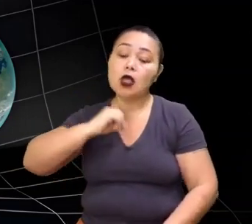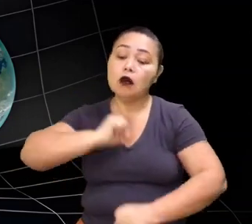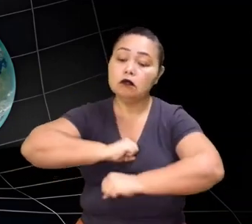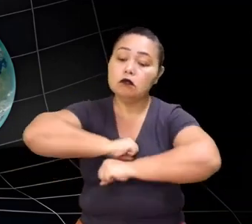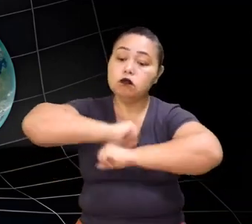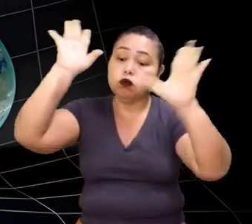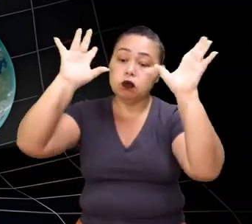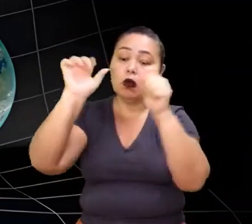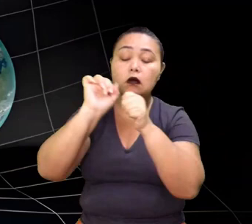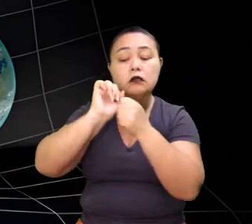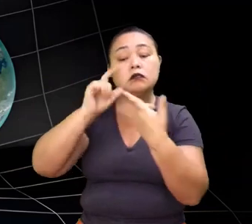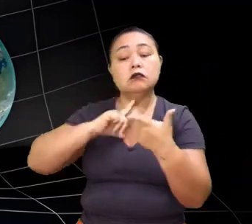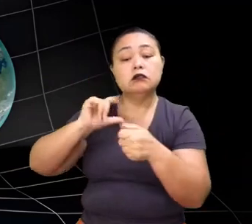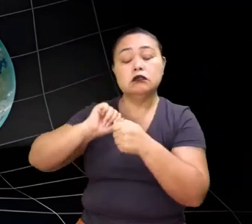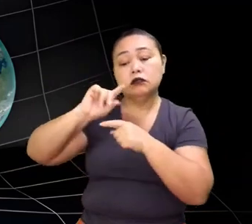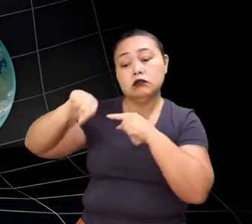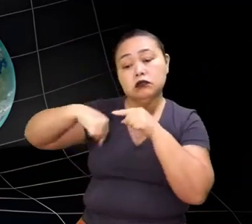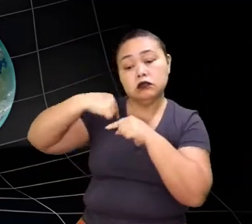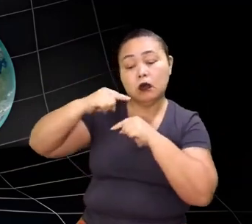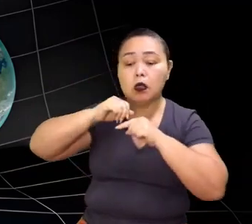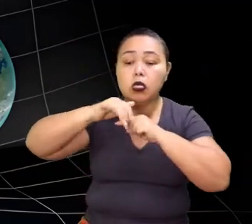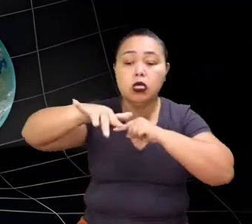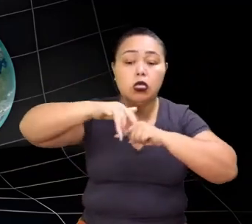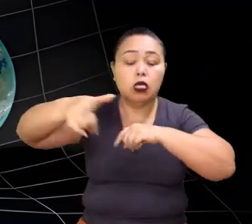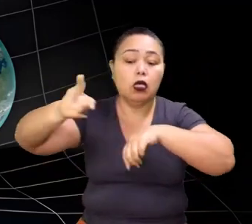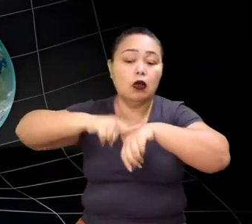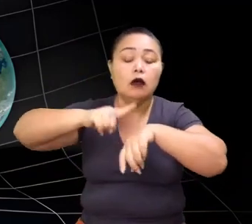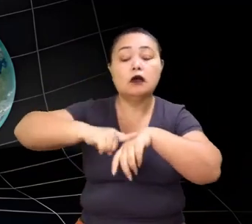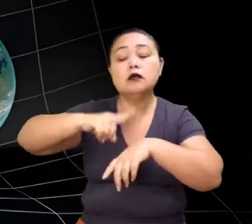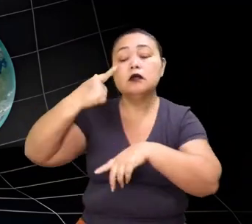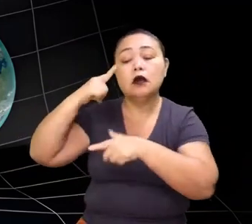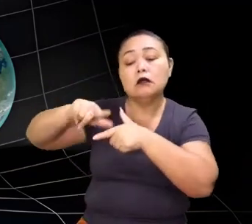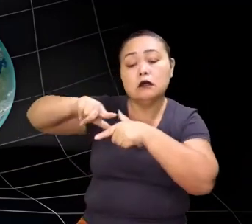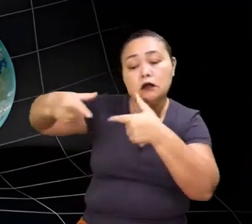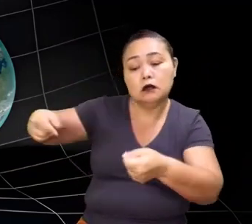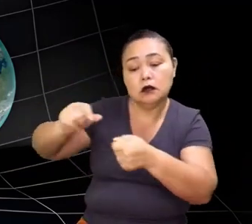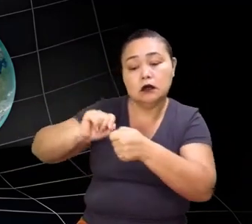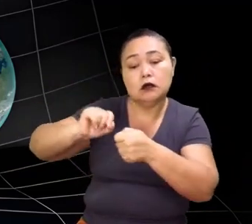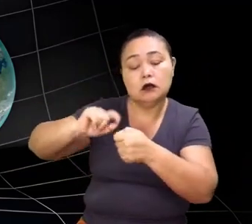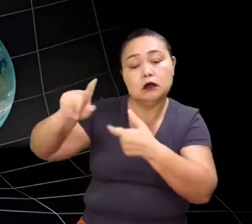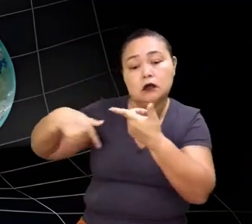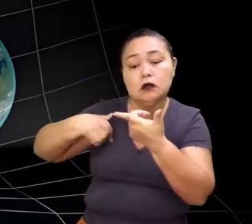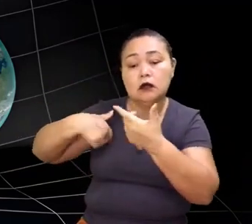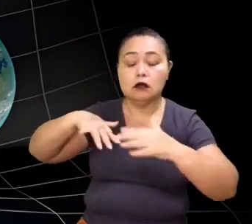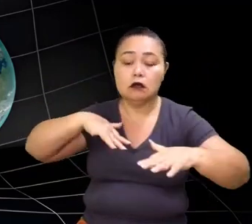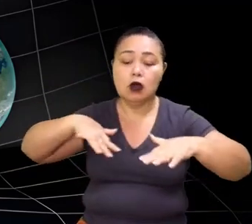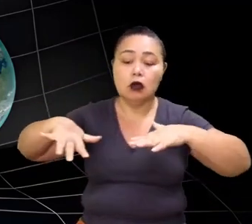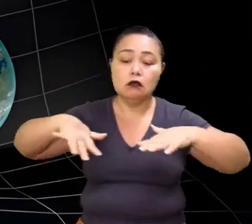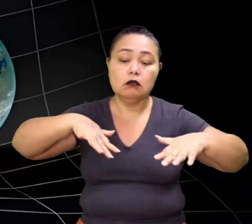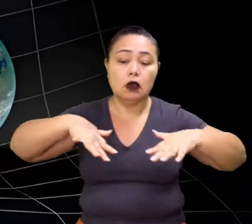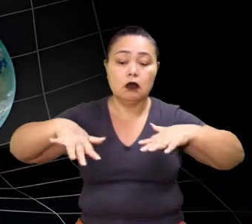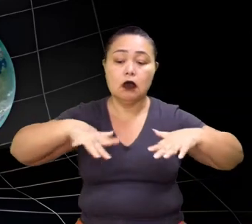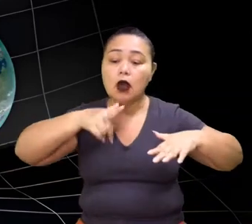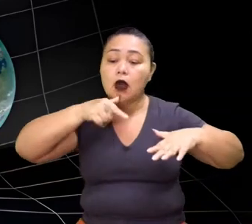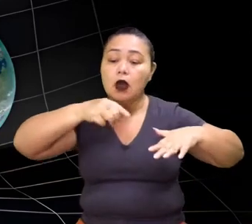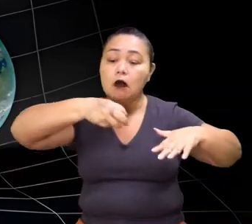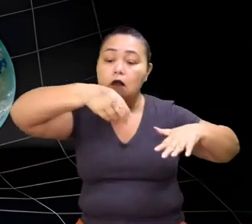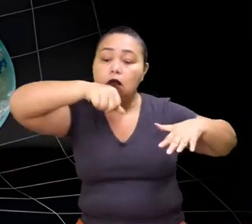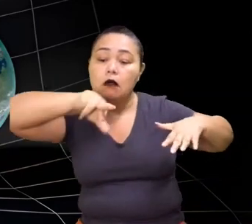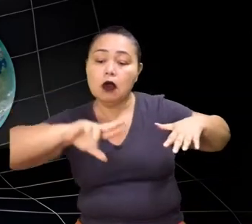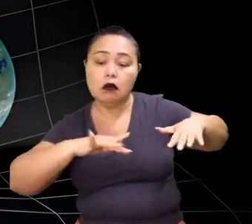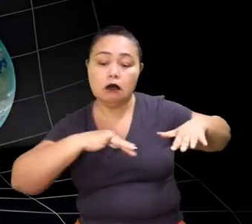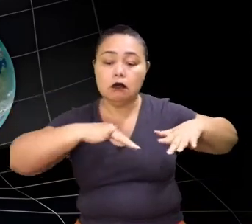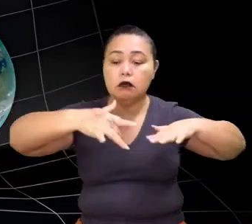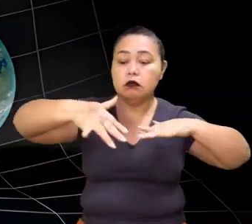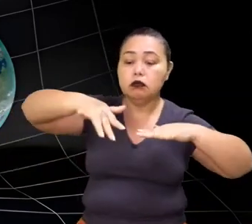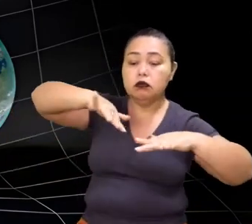da Guerra vai causar contaminação nós tivemos no Japão a mais recente um um maremoto né que é o terremoto que acabou